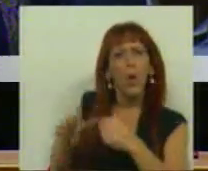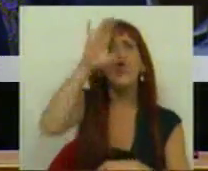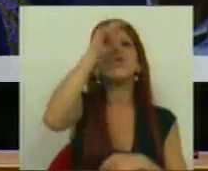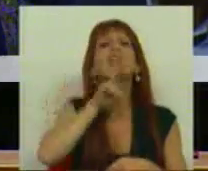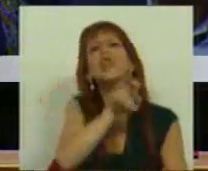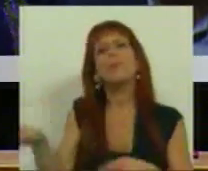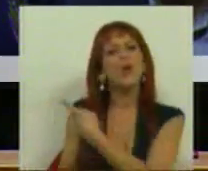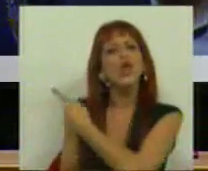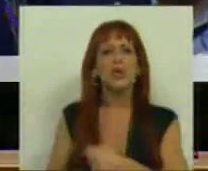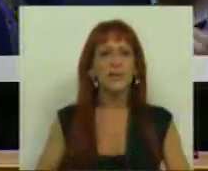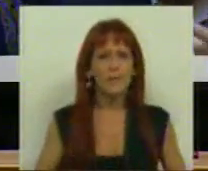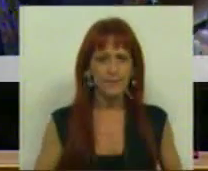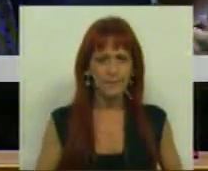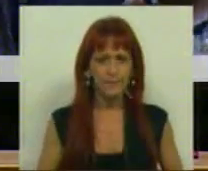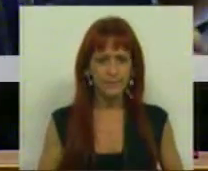governo responde